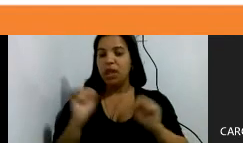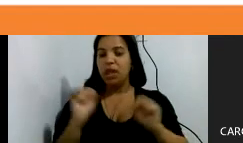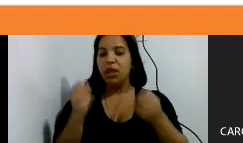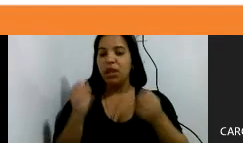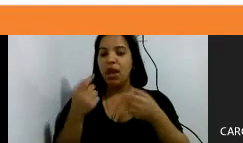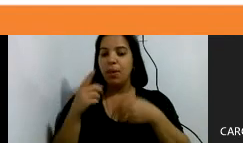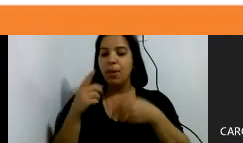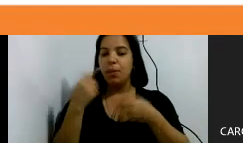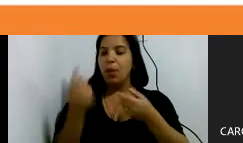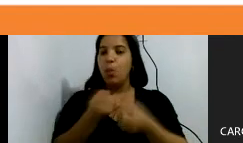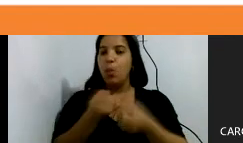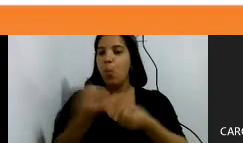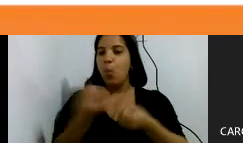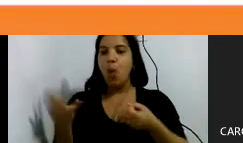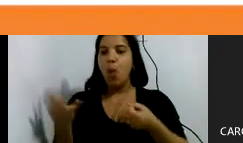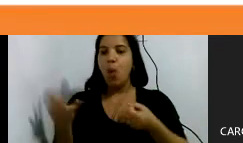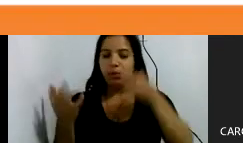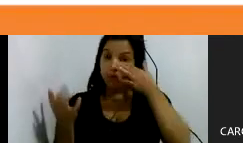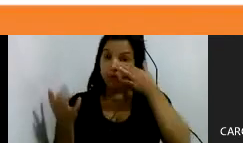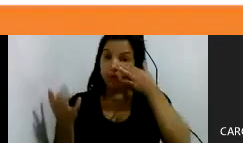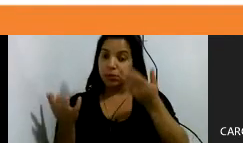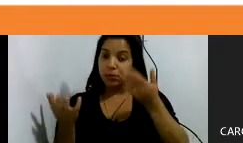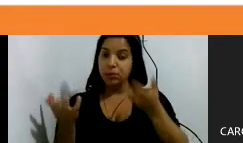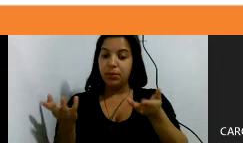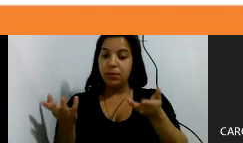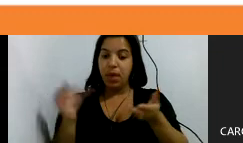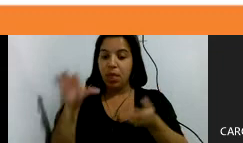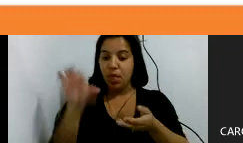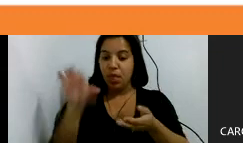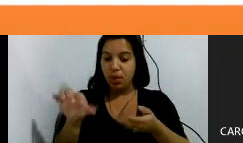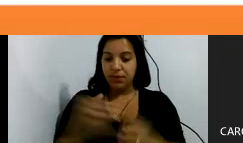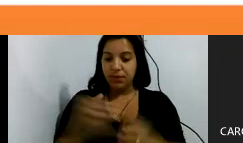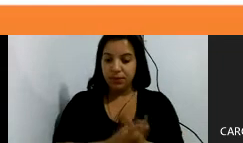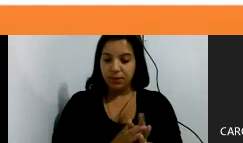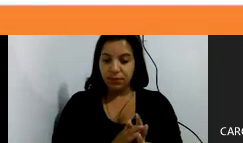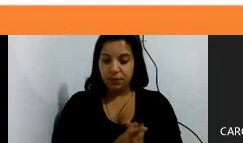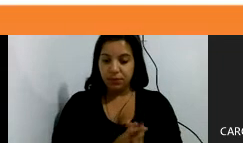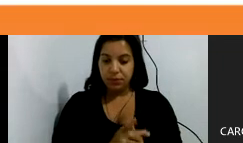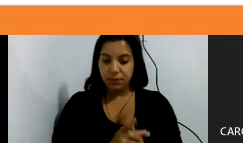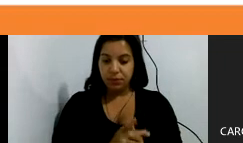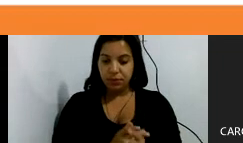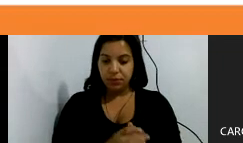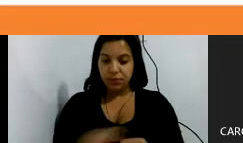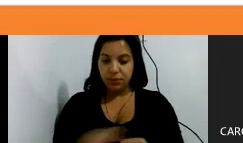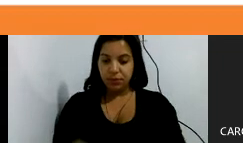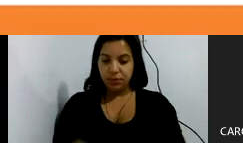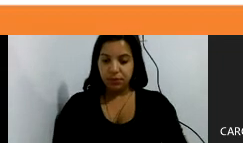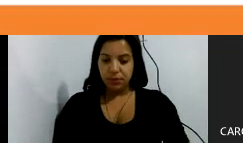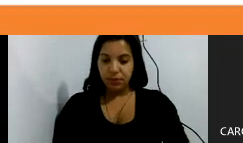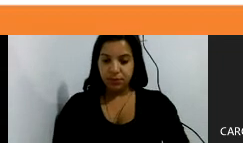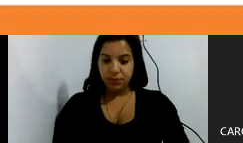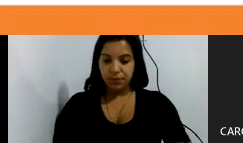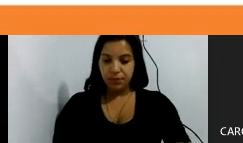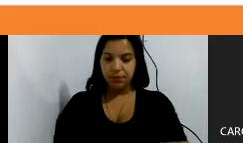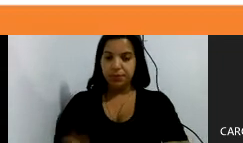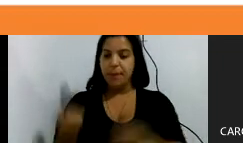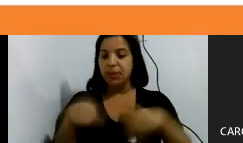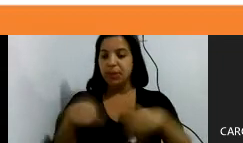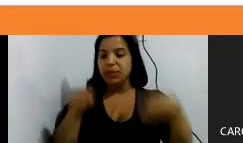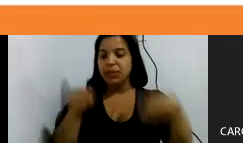ir para 9 e não para 17. Então, a gente tem que investigar se